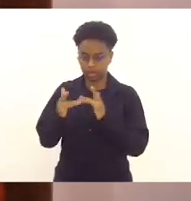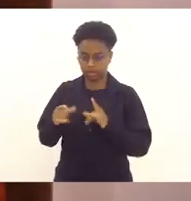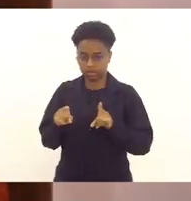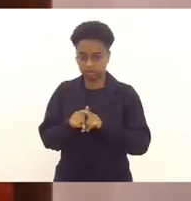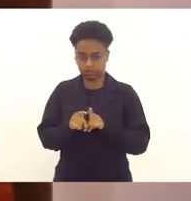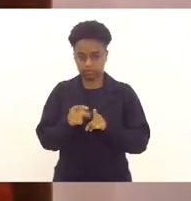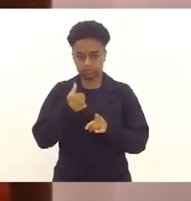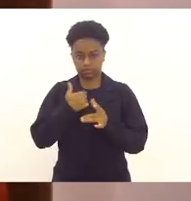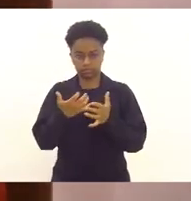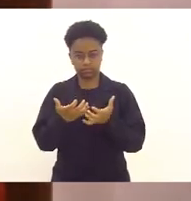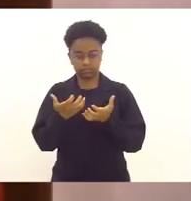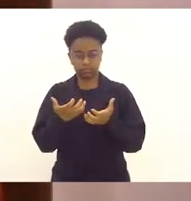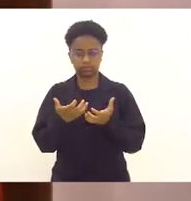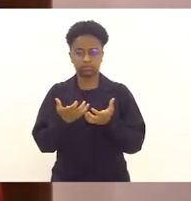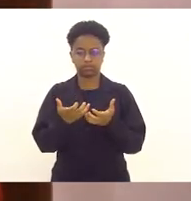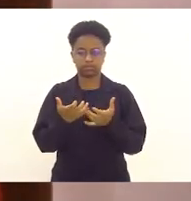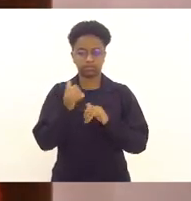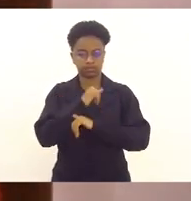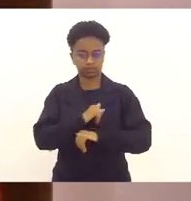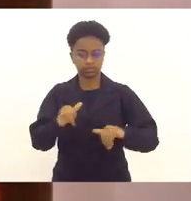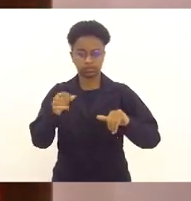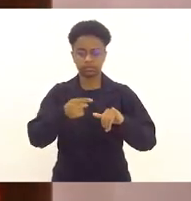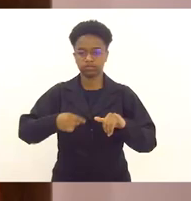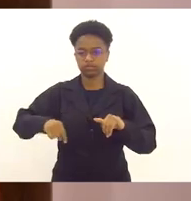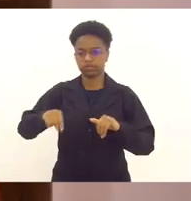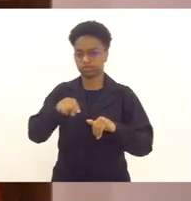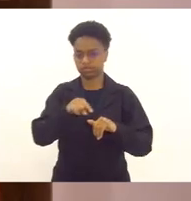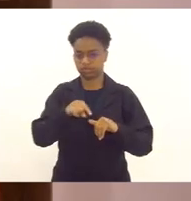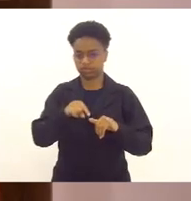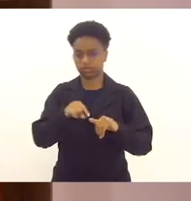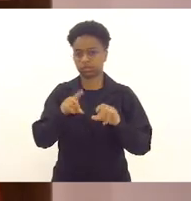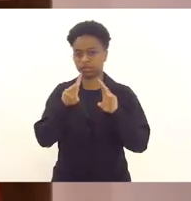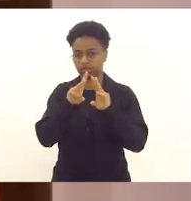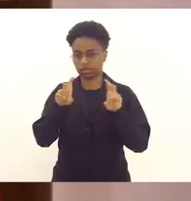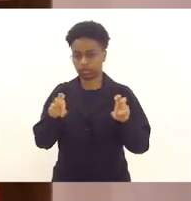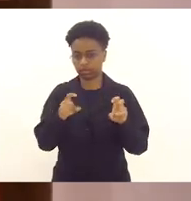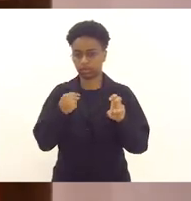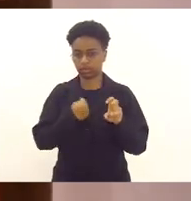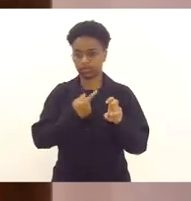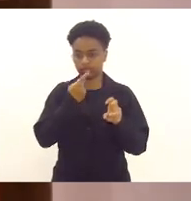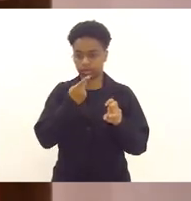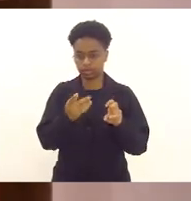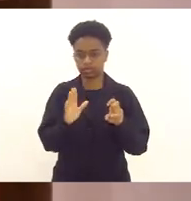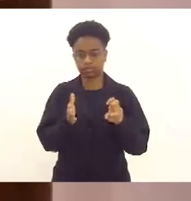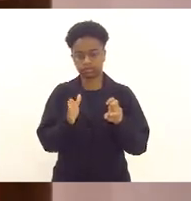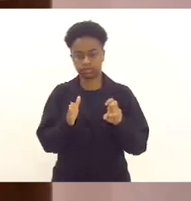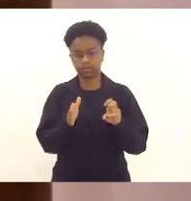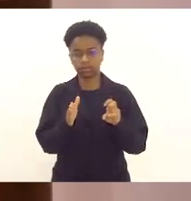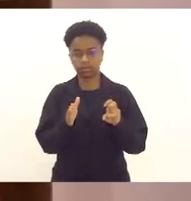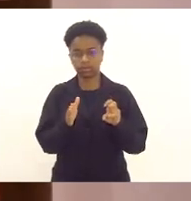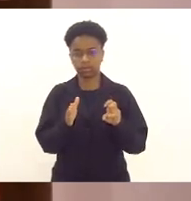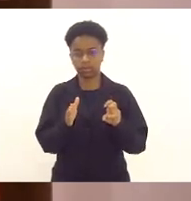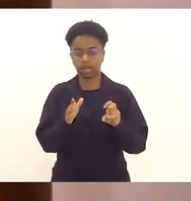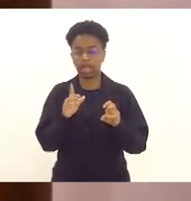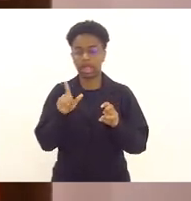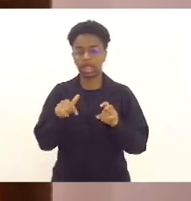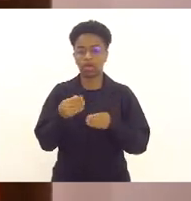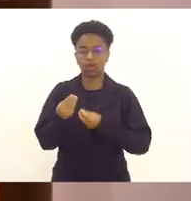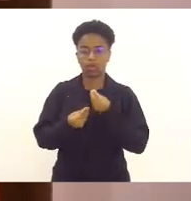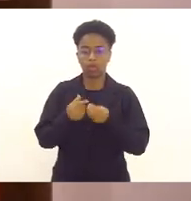a partir dessa escuta que estamos fazendo uma questão que que foi mencionada aqui ainda que indiretamente que a questão da